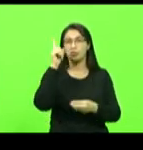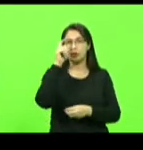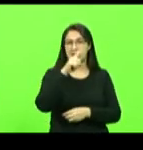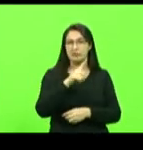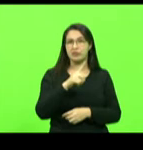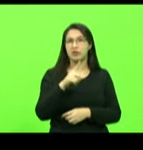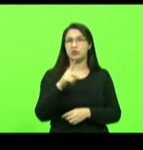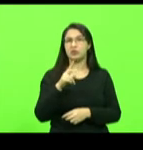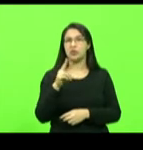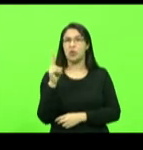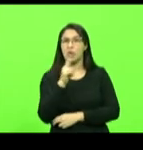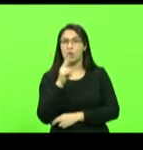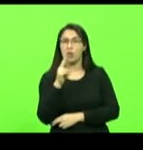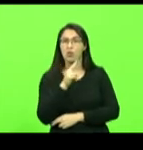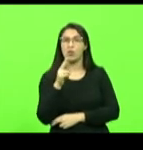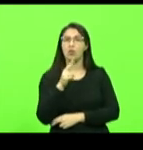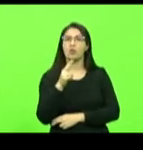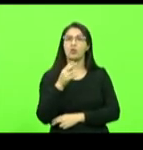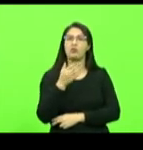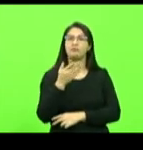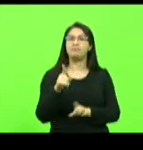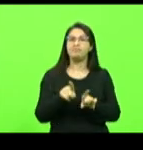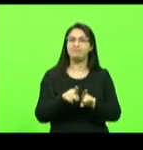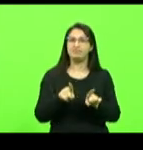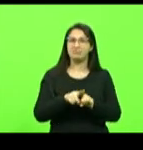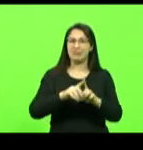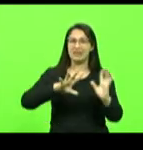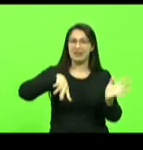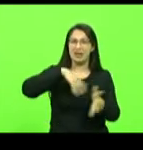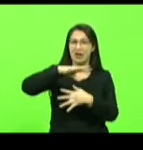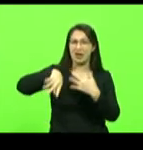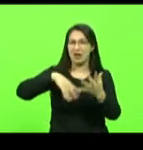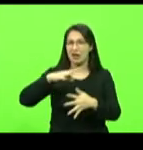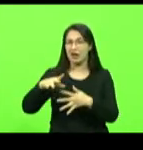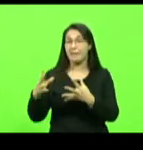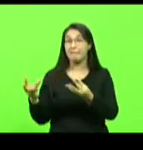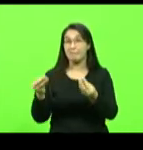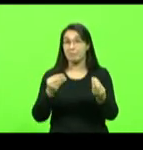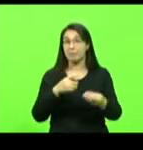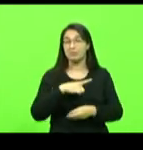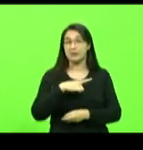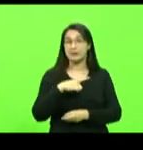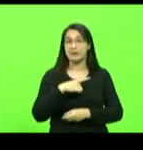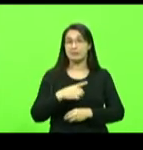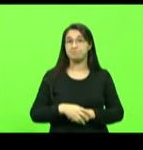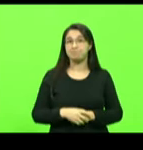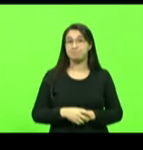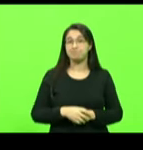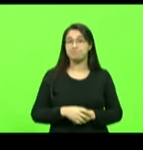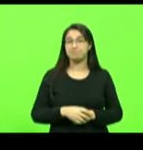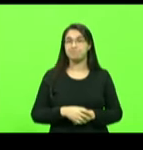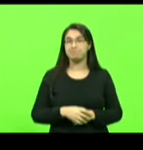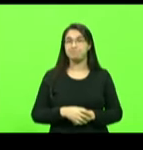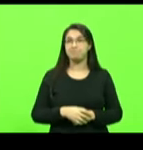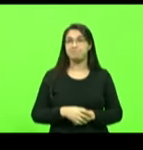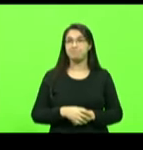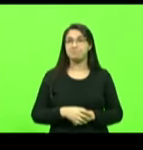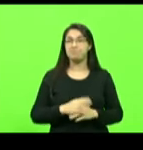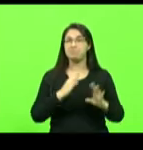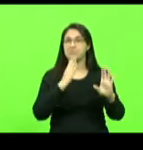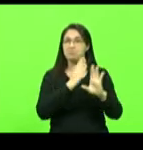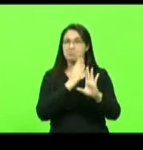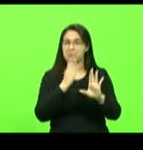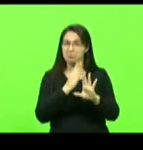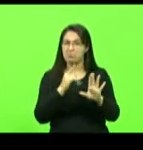e desastres, né, tão importantes nesse cenário de pandemia, e ainda no monitoramento, está previsto para o ente estadual.